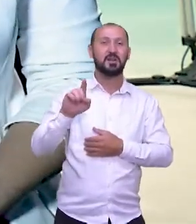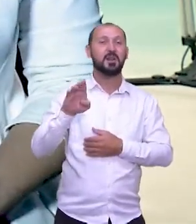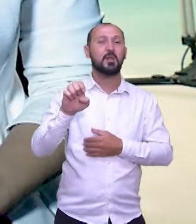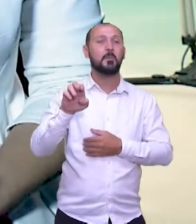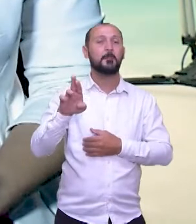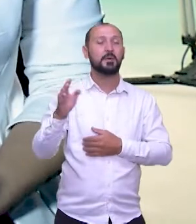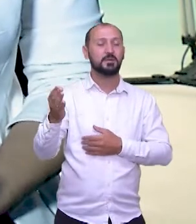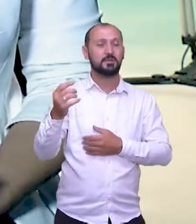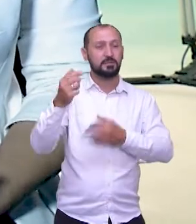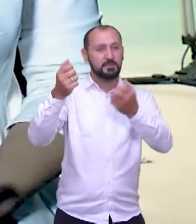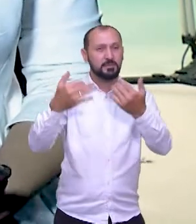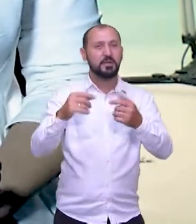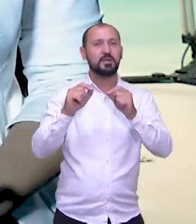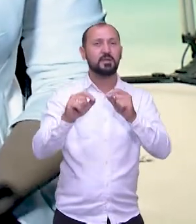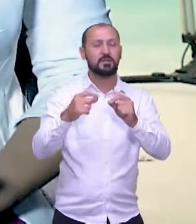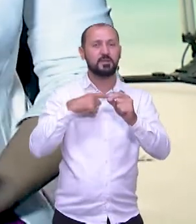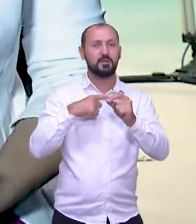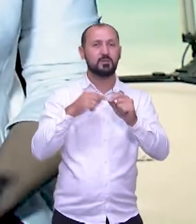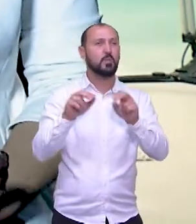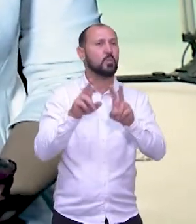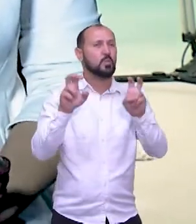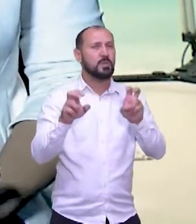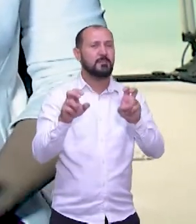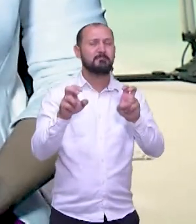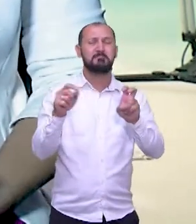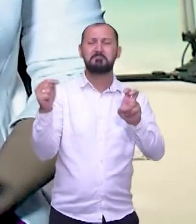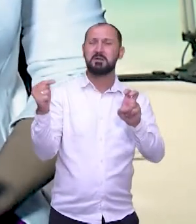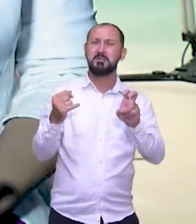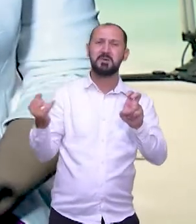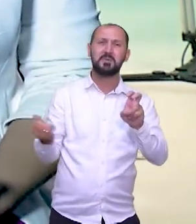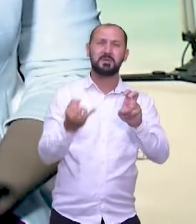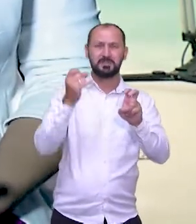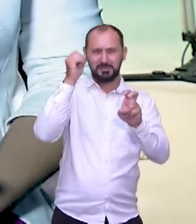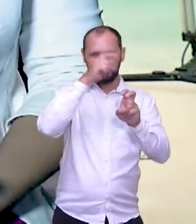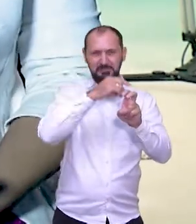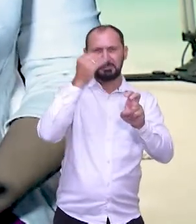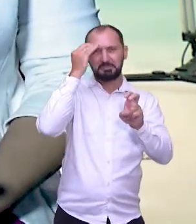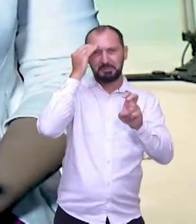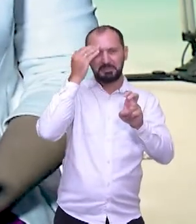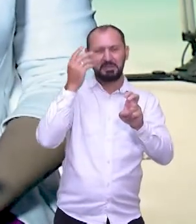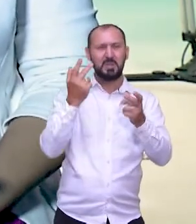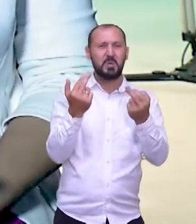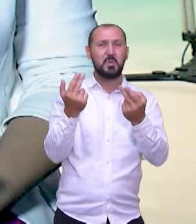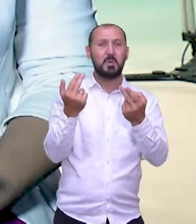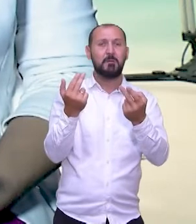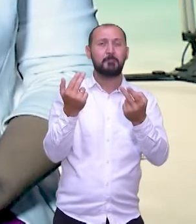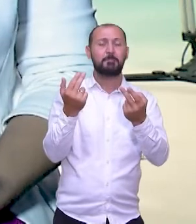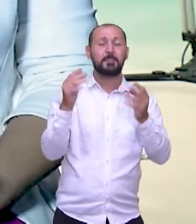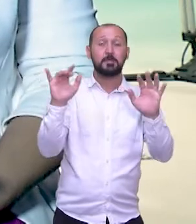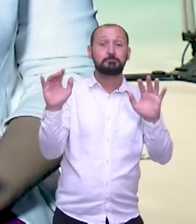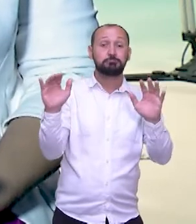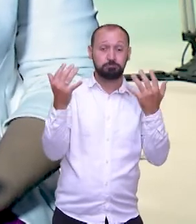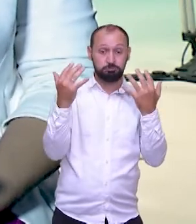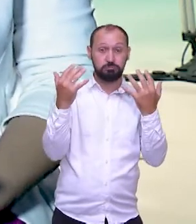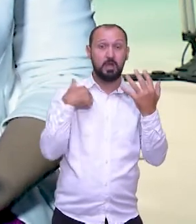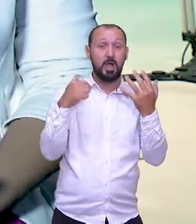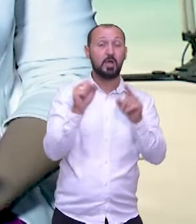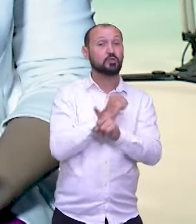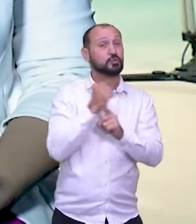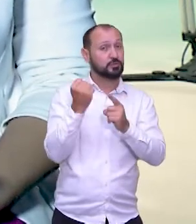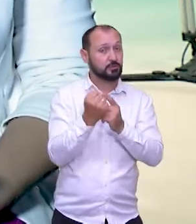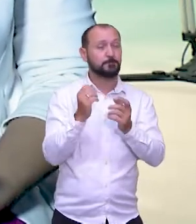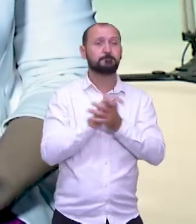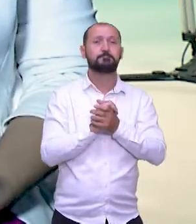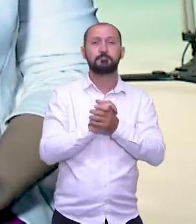Clauber Aguiar e dizer, que ele trouxe um tema aqui tão importante e tão difícil de entender ao mesmo tempo e chama a atenção de toda